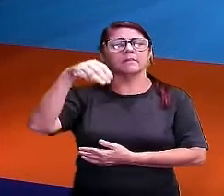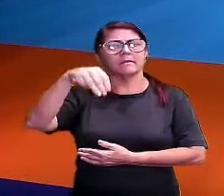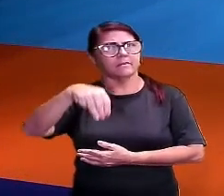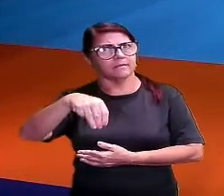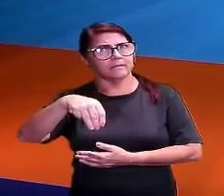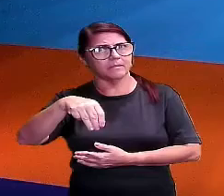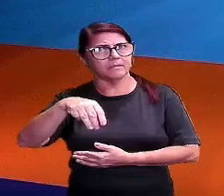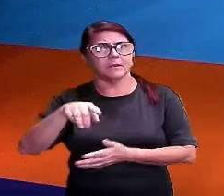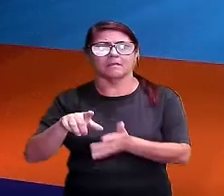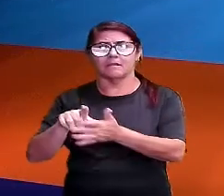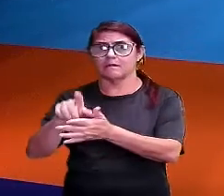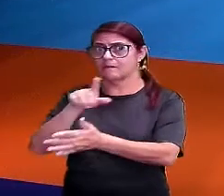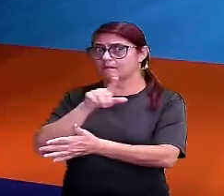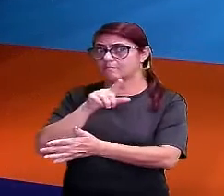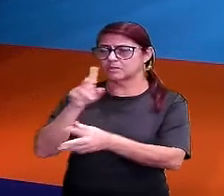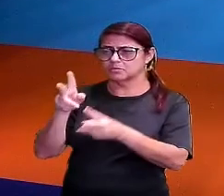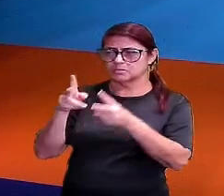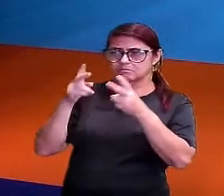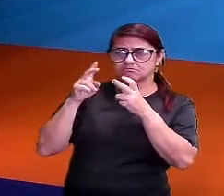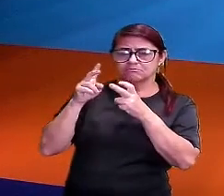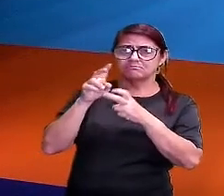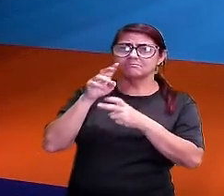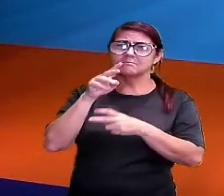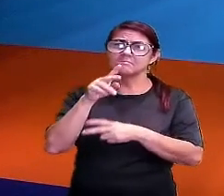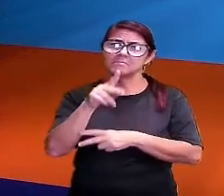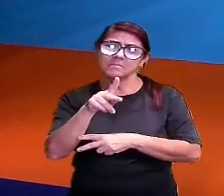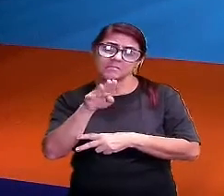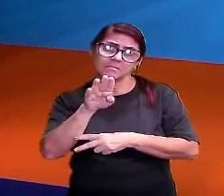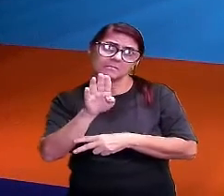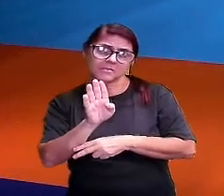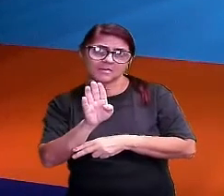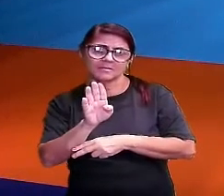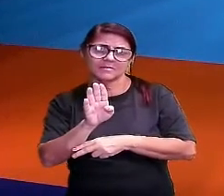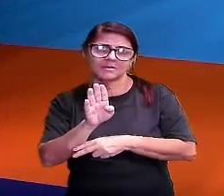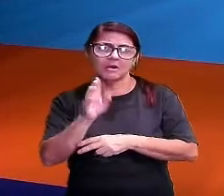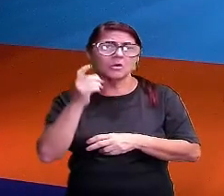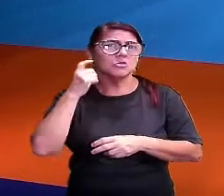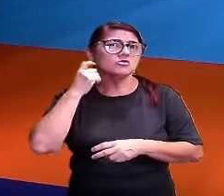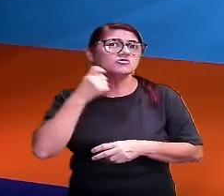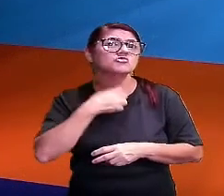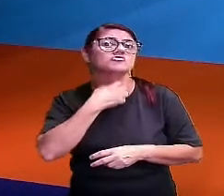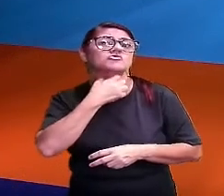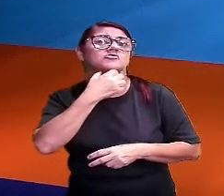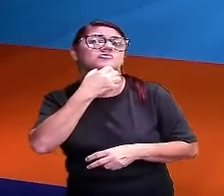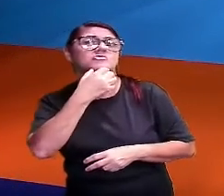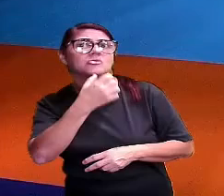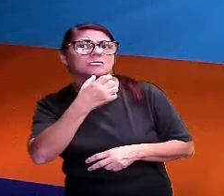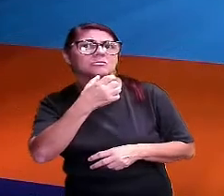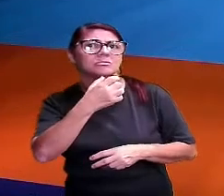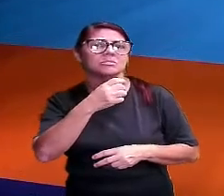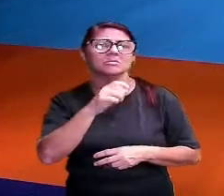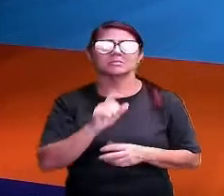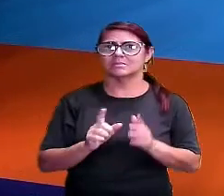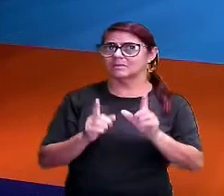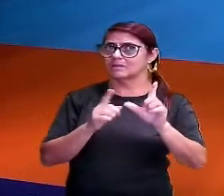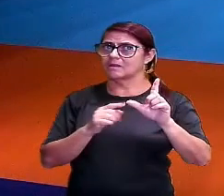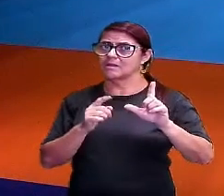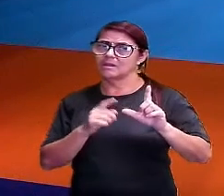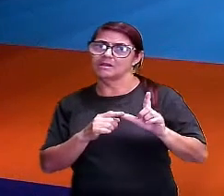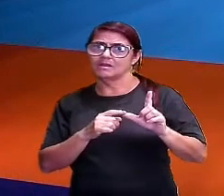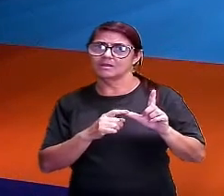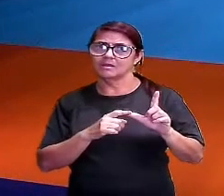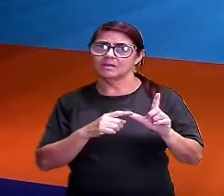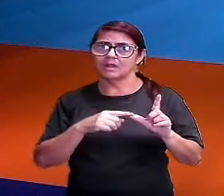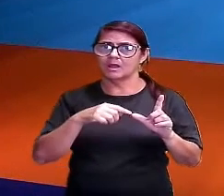M, tá? Então, percebemos que ao produzir o som das letras M, P e B, olha,